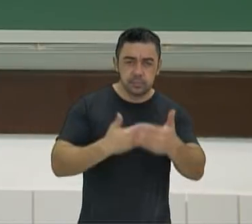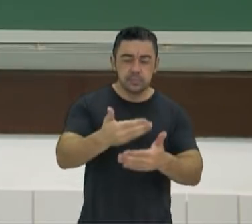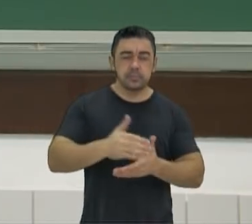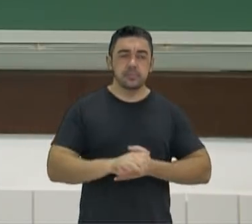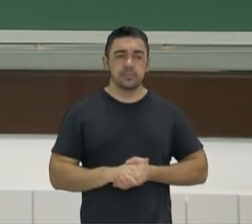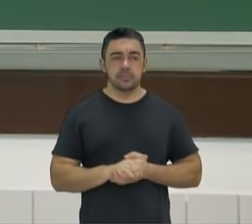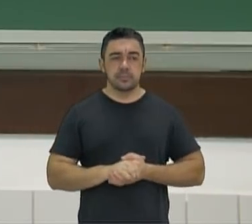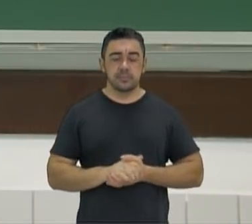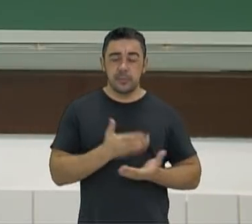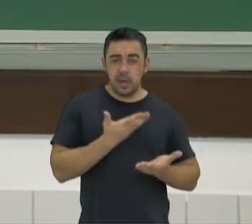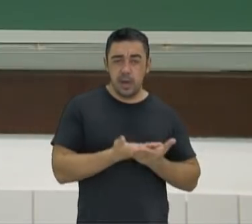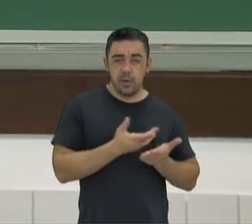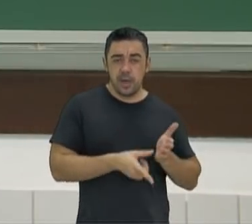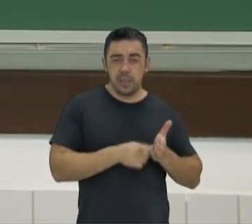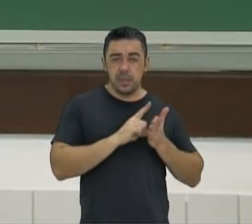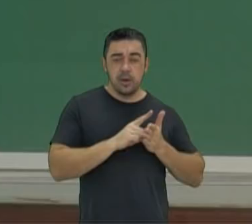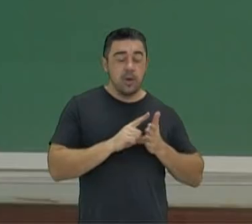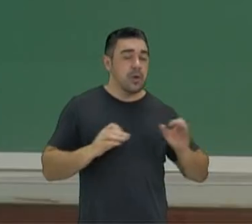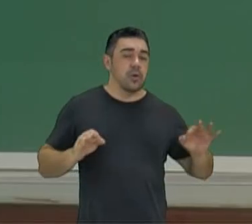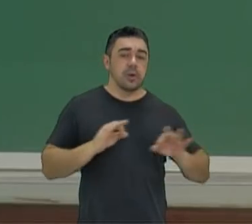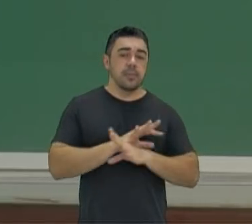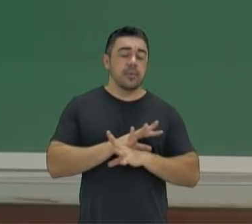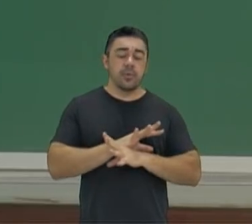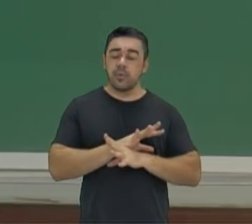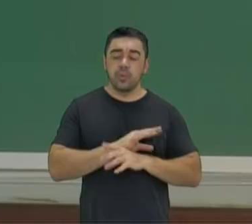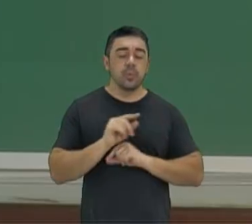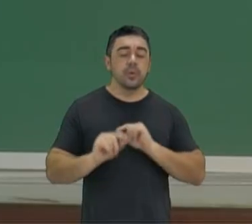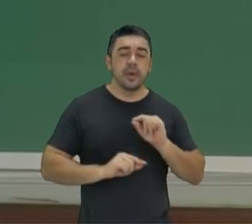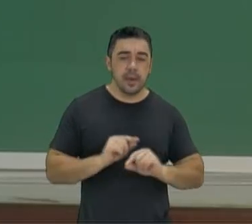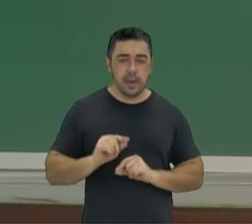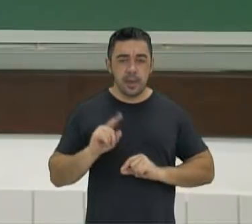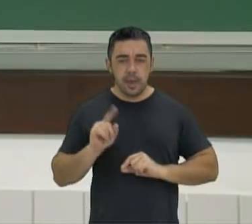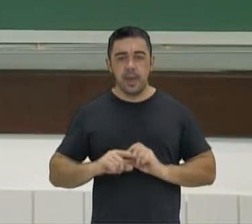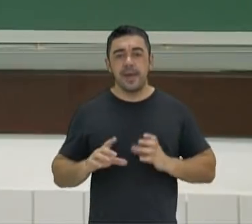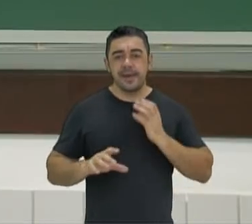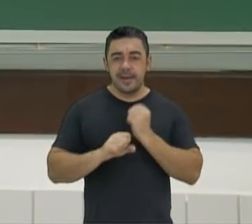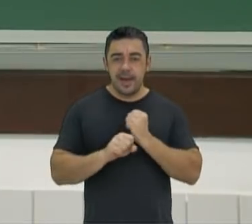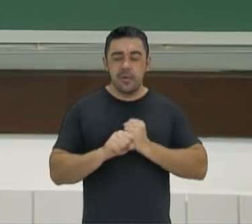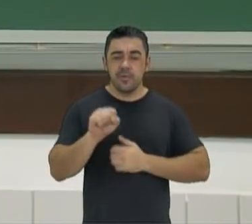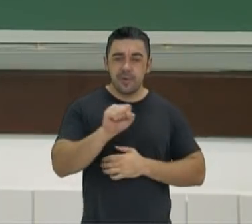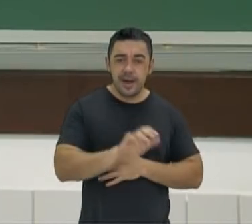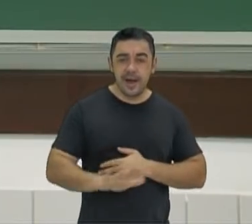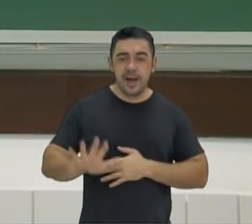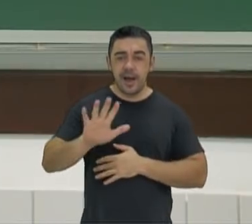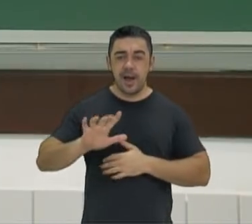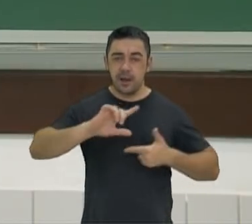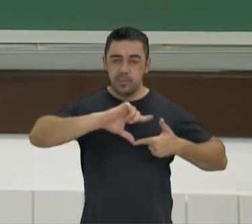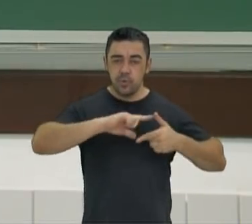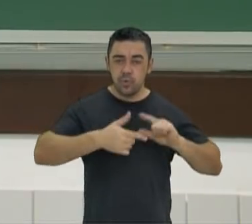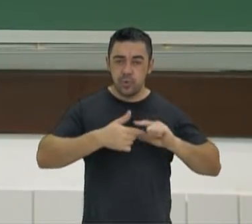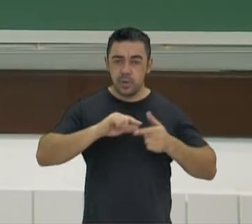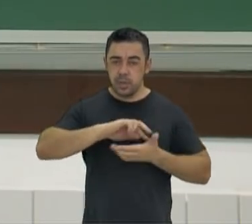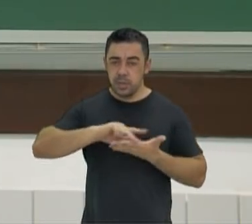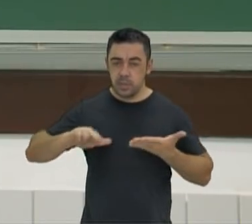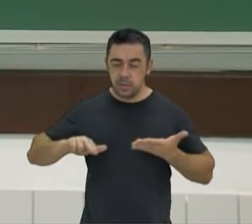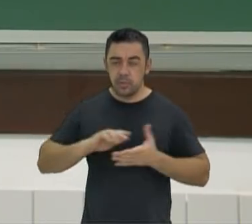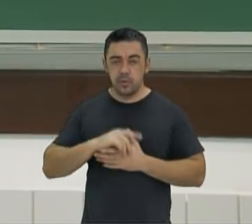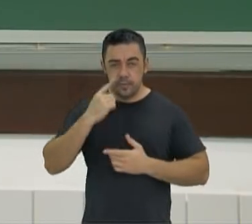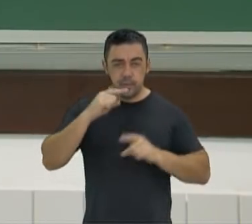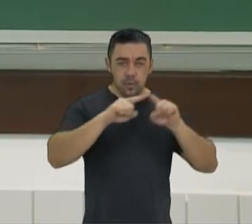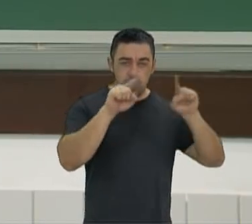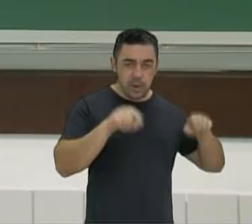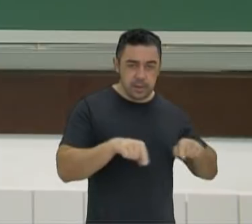bem. Na aula anterior, a gente fechou um ciclo de cálculo de área de polígonos. Lembra? A gente calculou a área de quadrado,